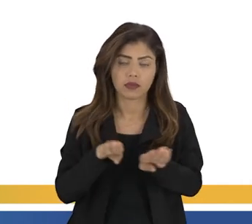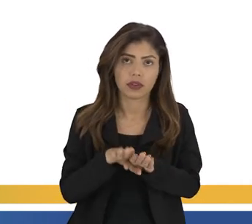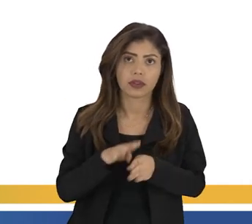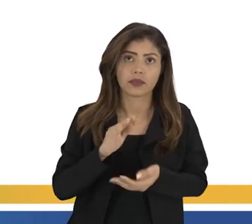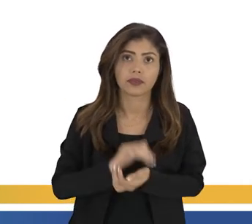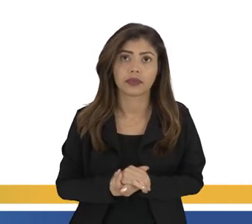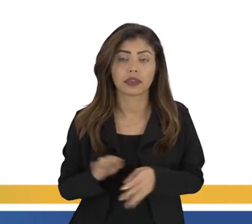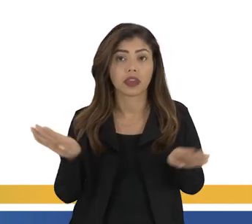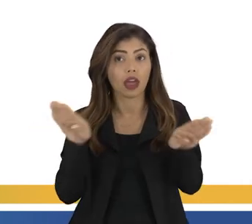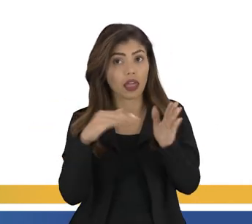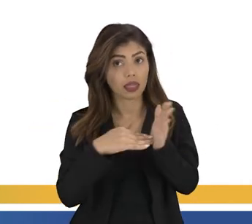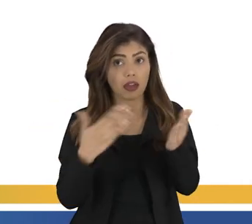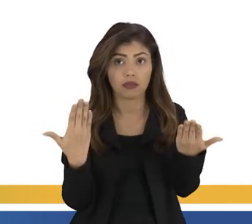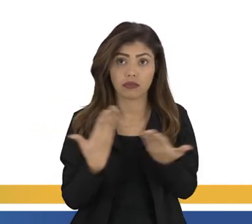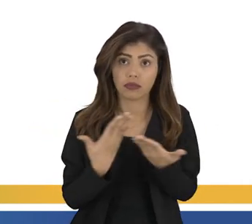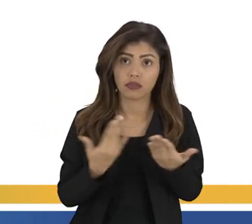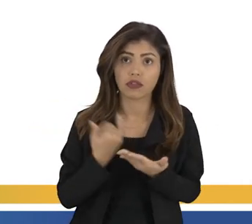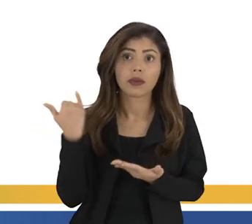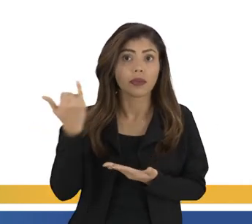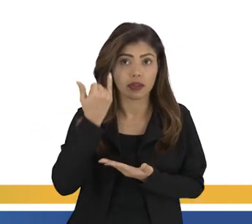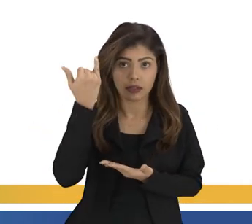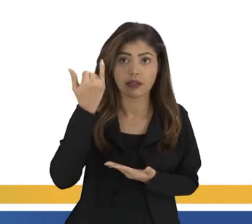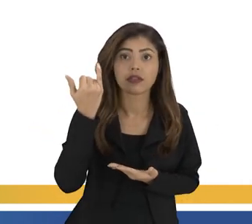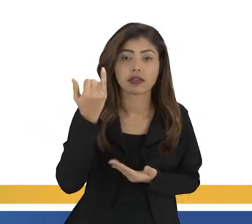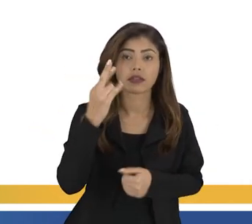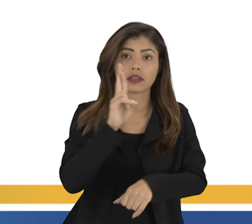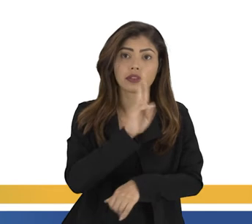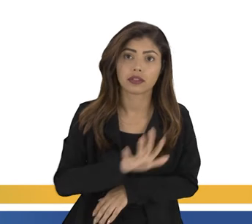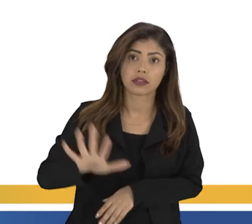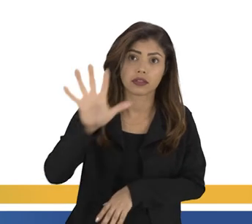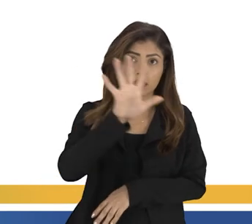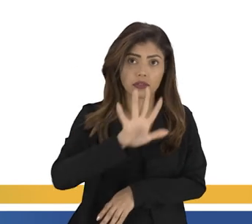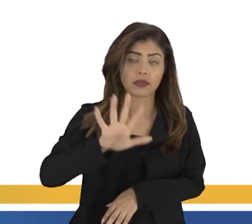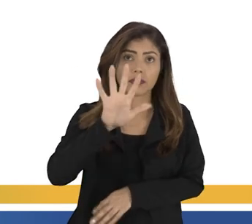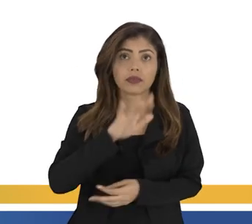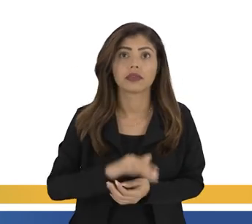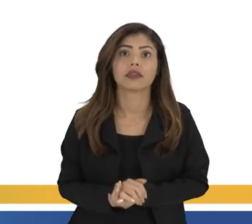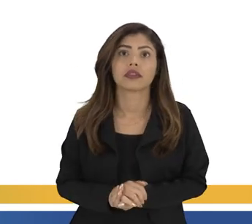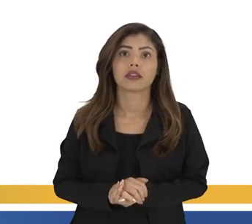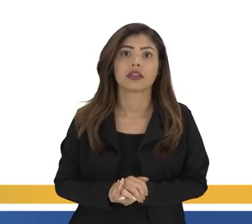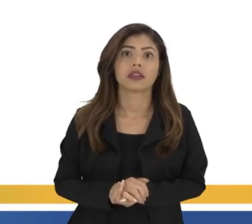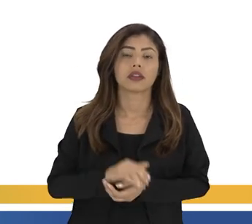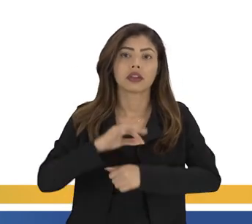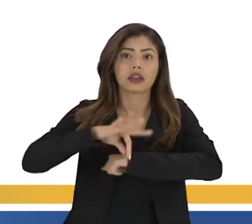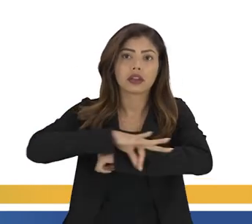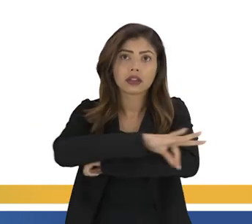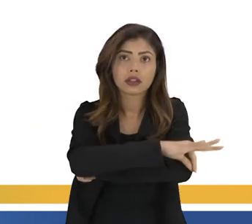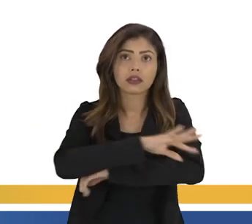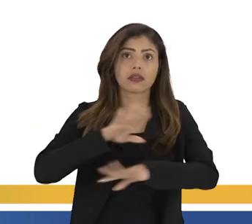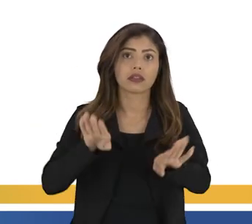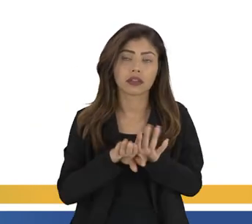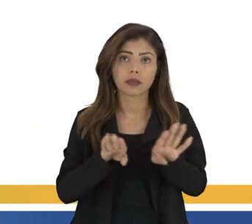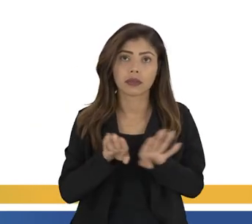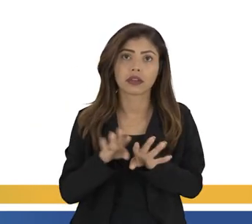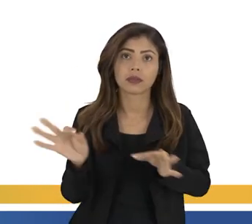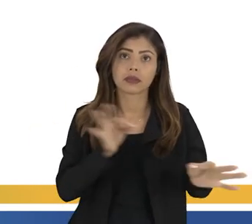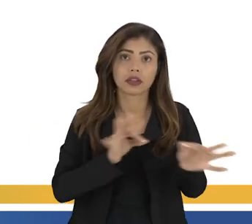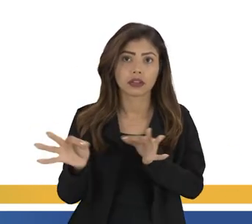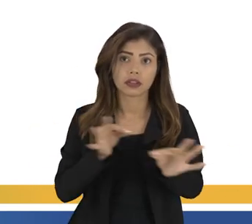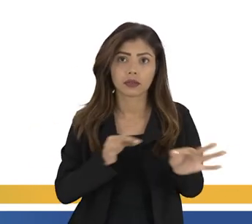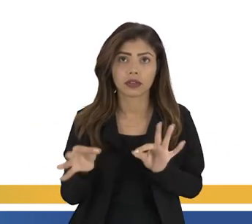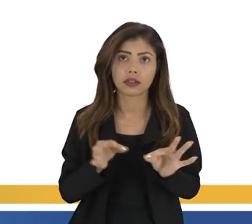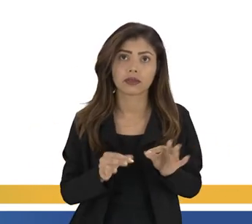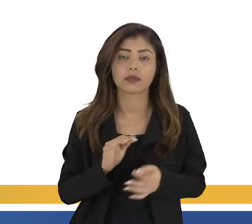e existe até hoje e é muito importante nessas regiões da e arquitetura né como